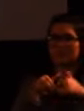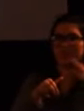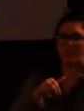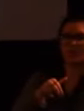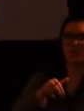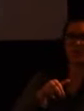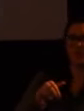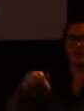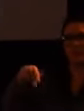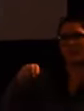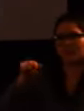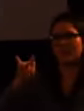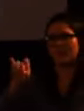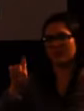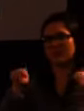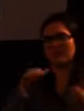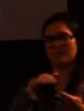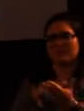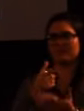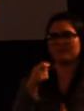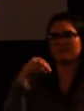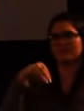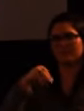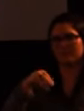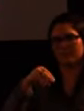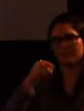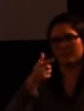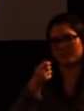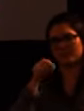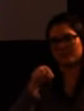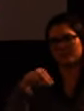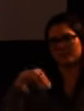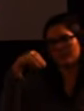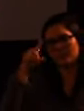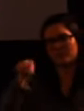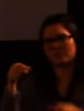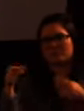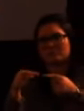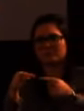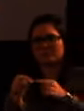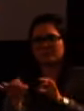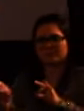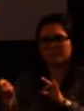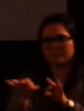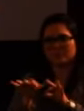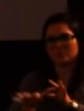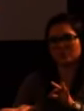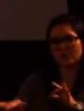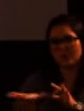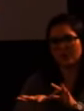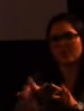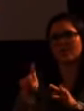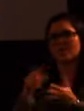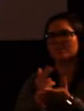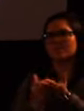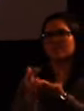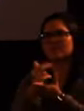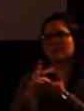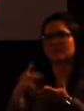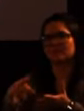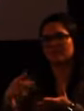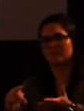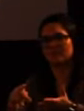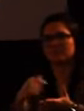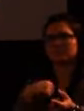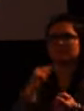tamanho de 20 mil metros definidos aí. É uma questão de coincidir proporções e gerar o desenho urbano que a gente